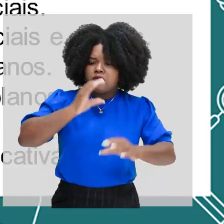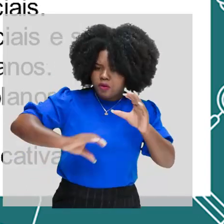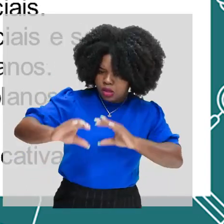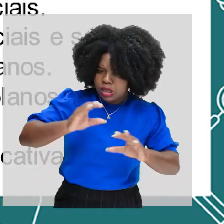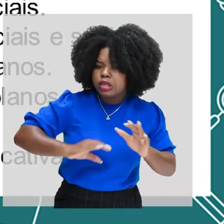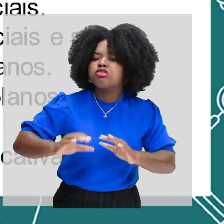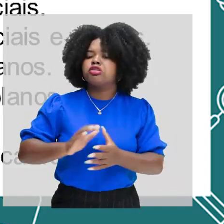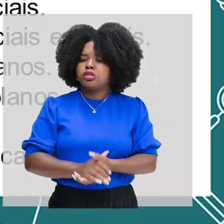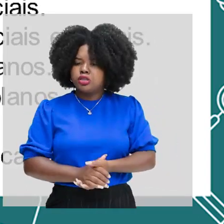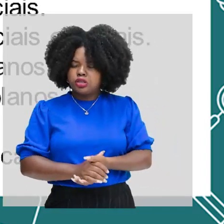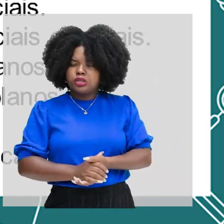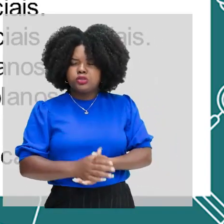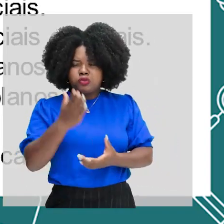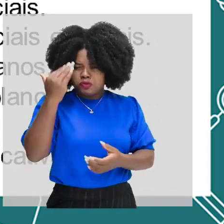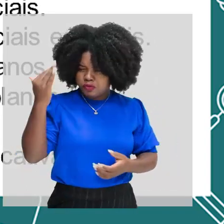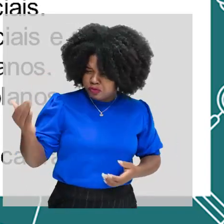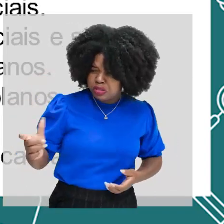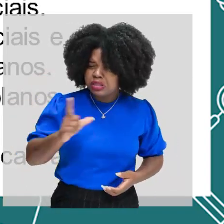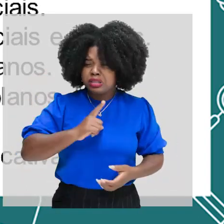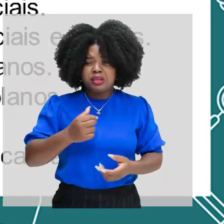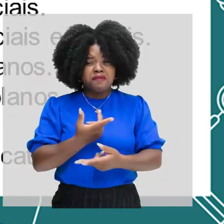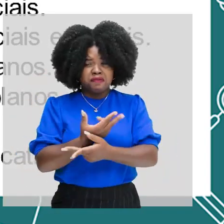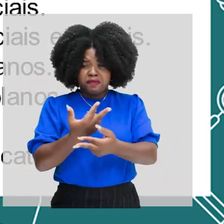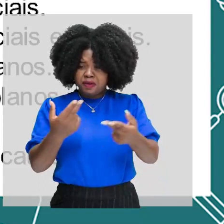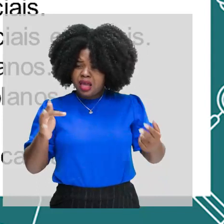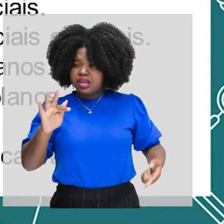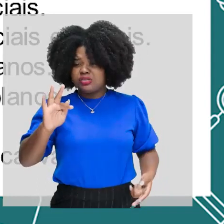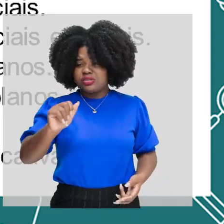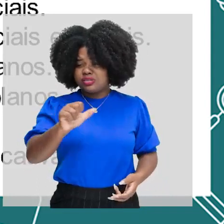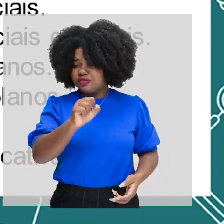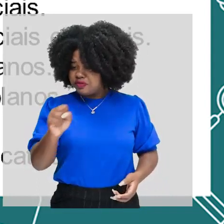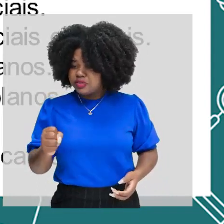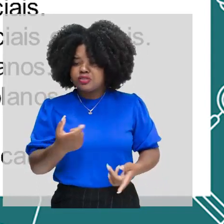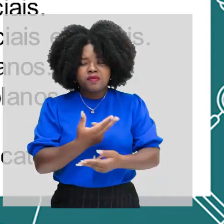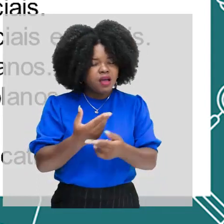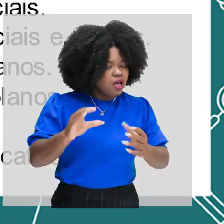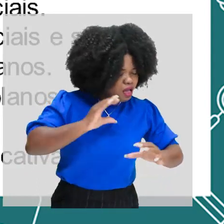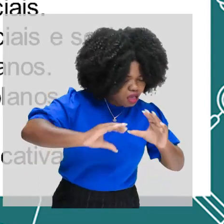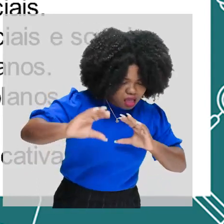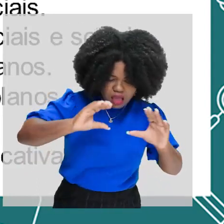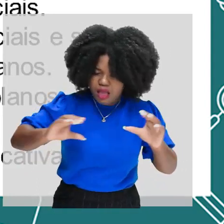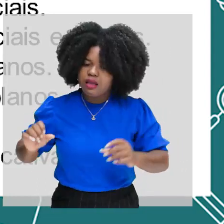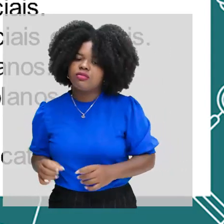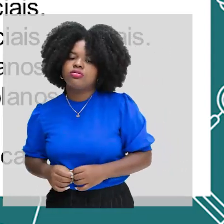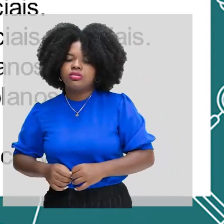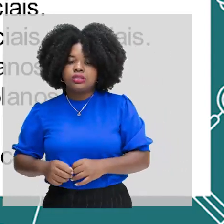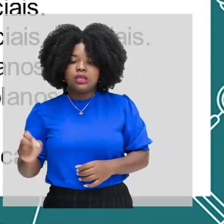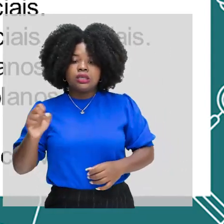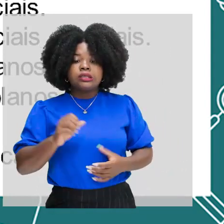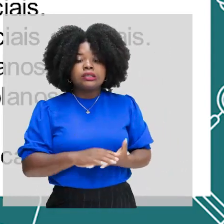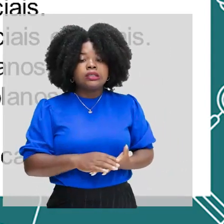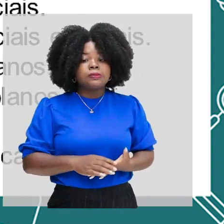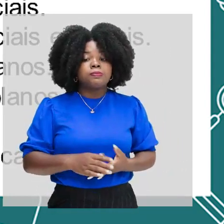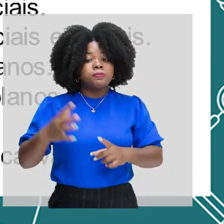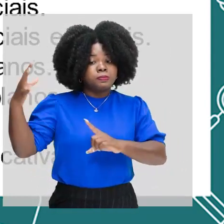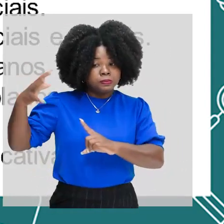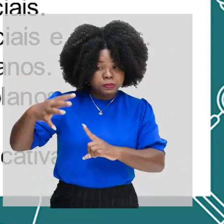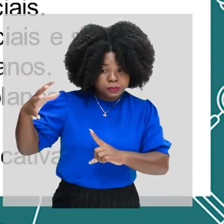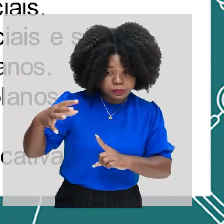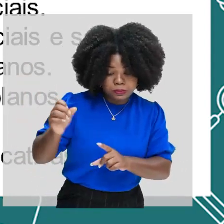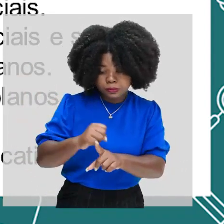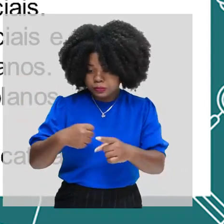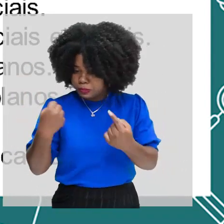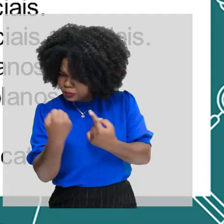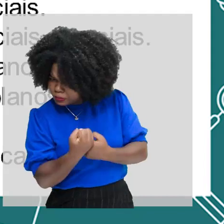popular e atraiu muitos fãs com suas canções. Essa é a introdução. Ciente da sua influência